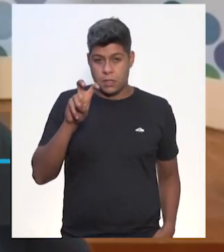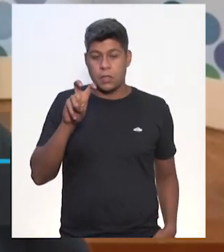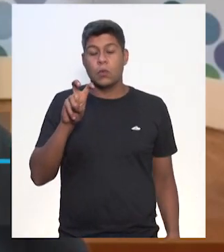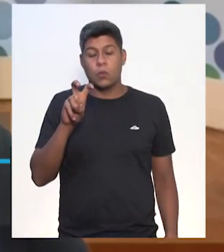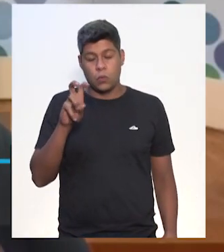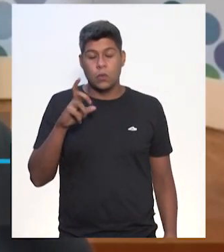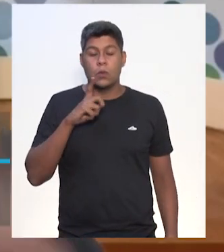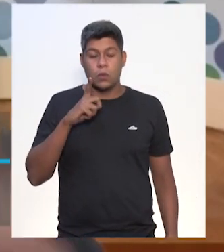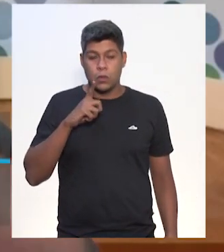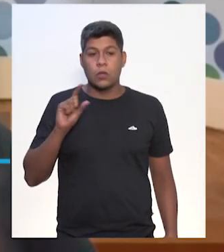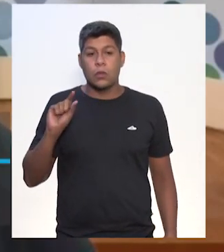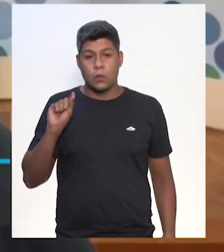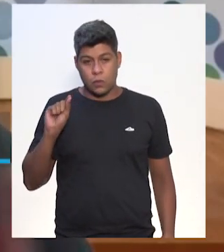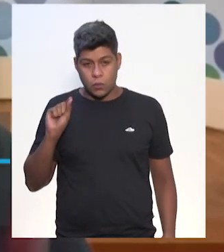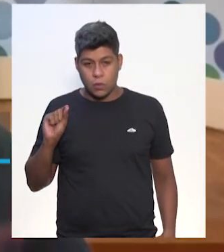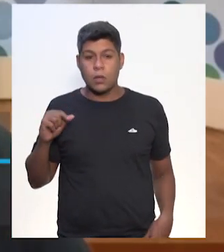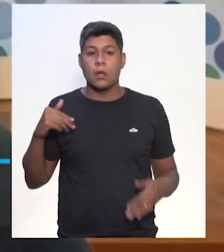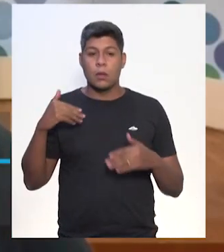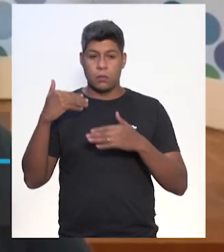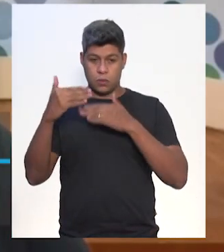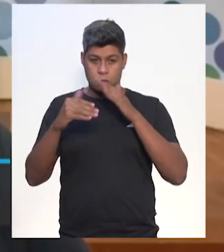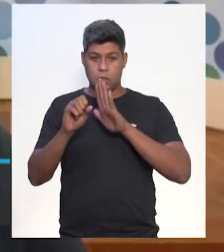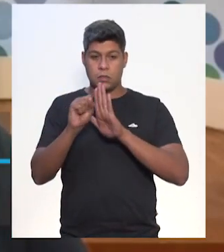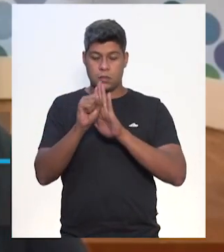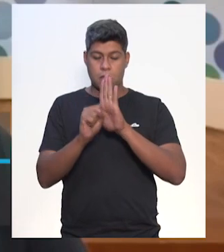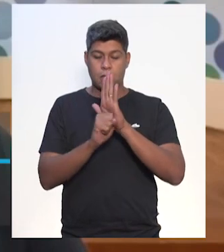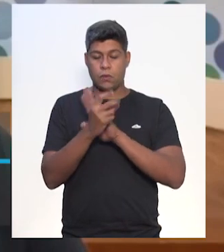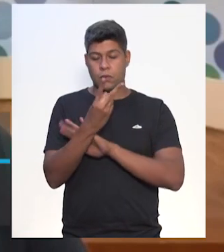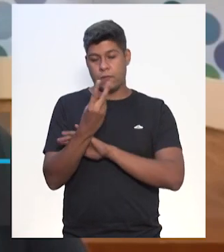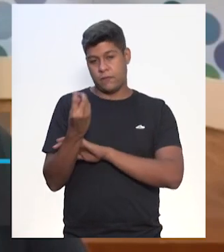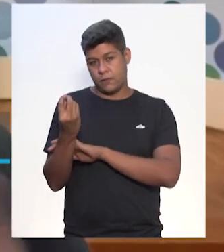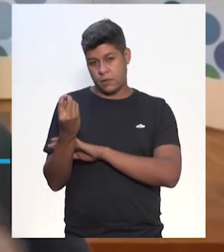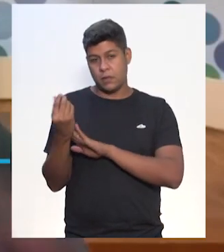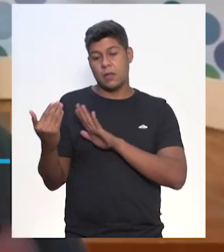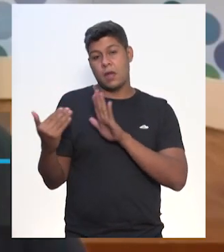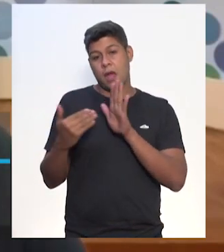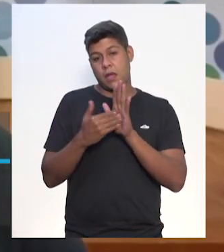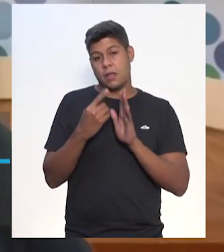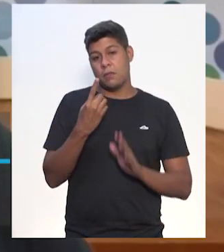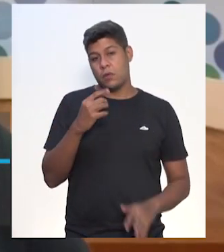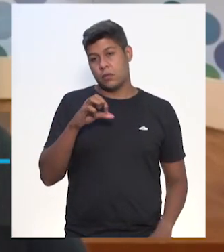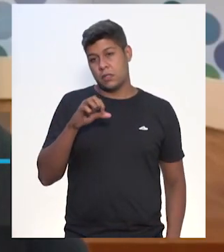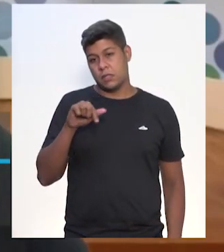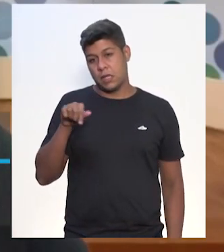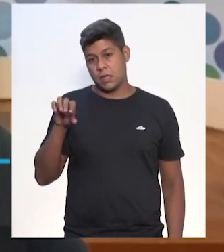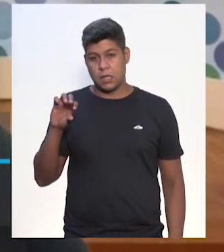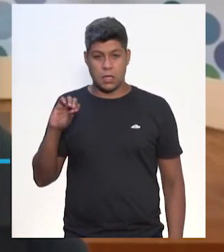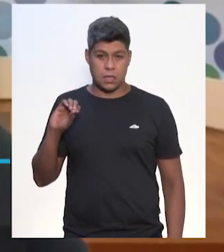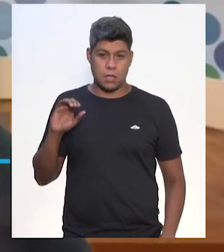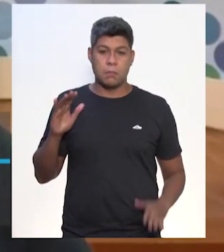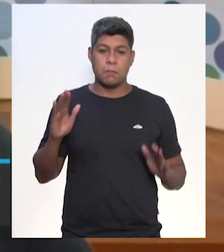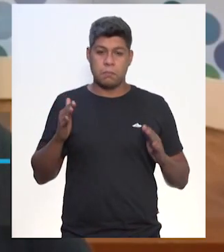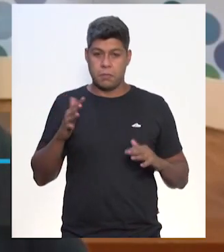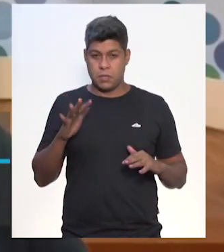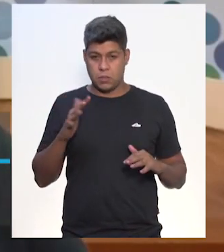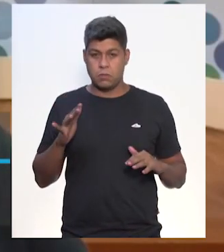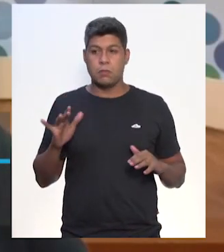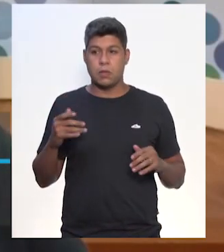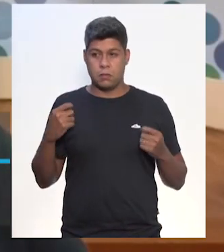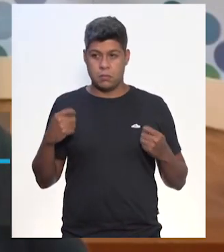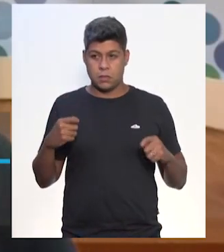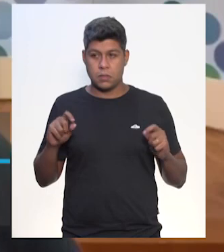e até, né, todo esse processo do século XX, né, até 1970, né, esse processo aí de independência